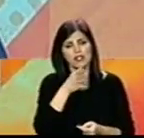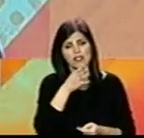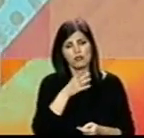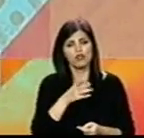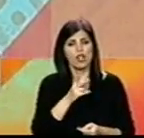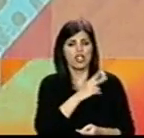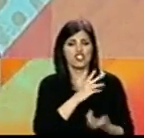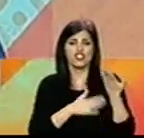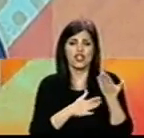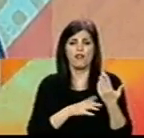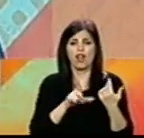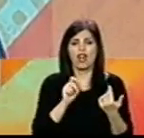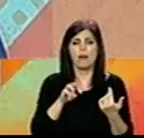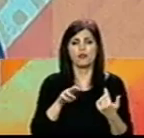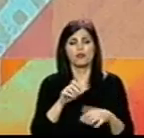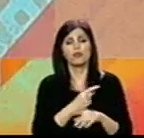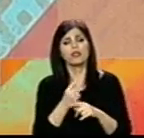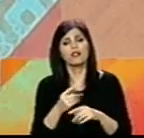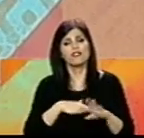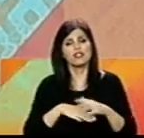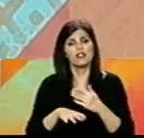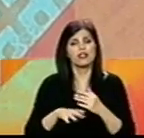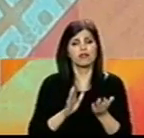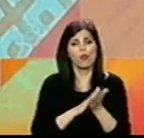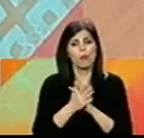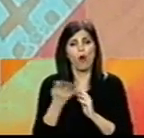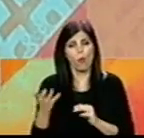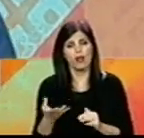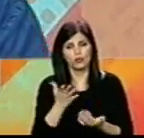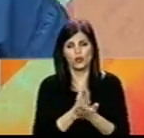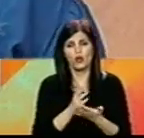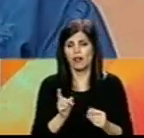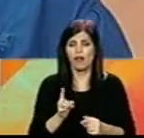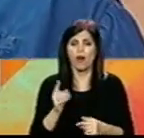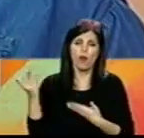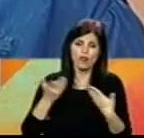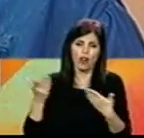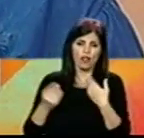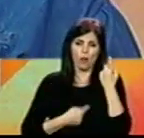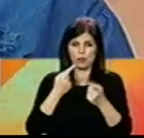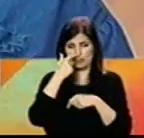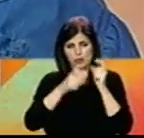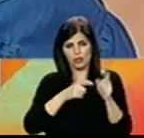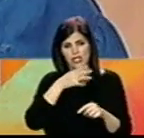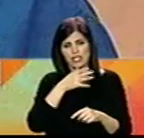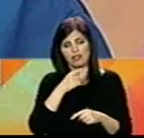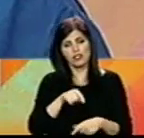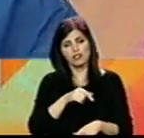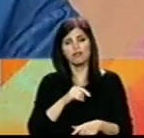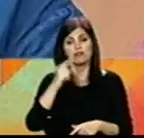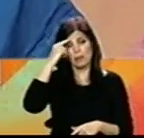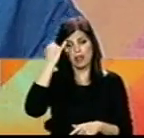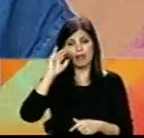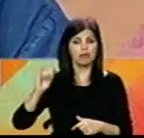queremos fazer só, muitas vezes, só o jantar a quatro mãos. Claro. Queremos um destes dias convidar mais duas ou três pessoas. Pronto, e então, como ele dizia, isto tem uma premissa comum